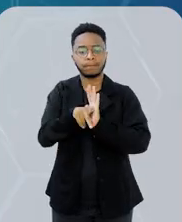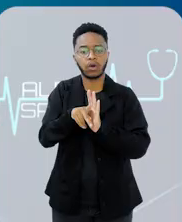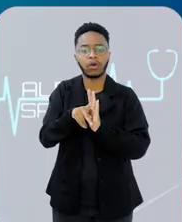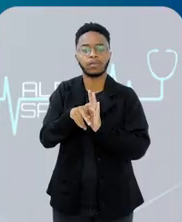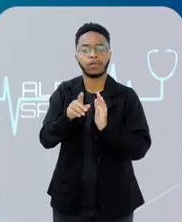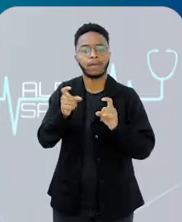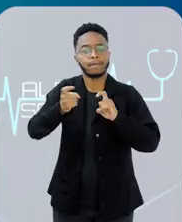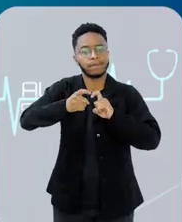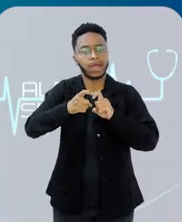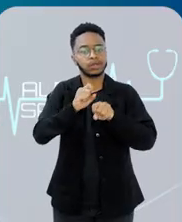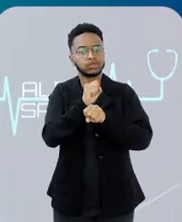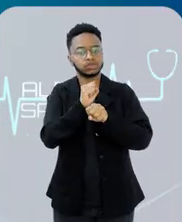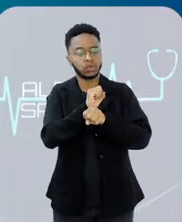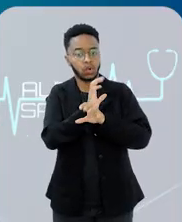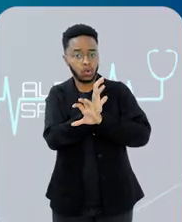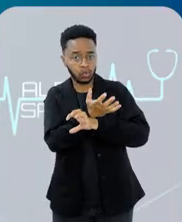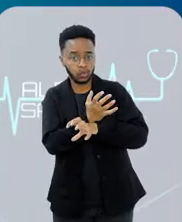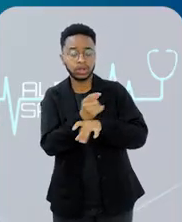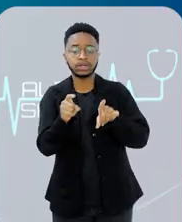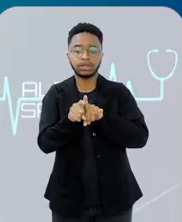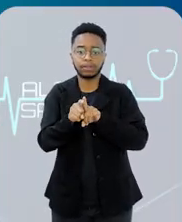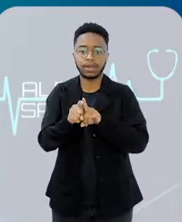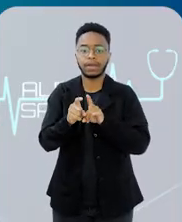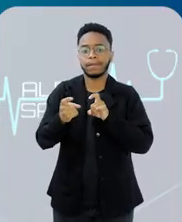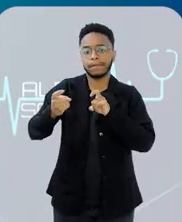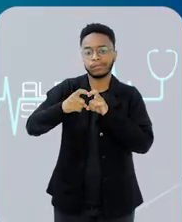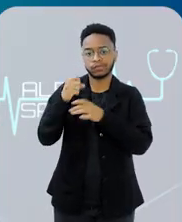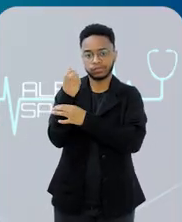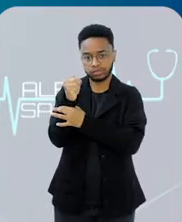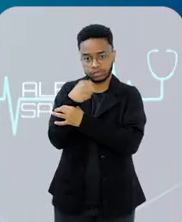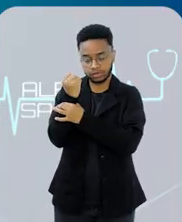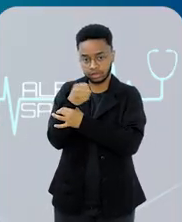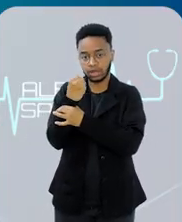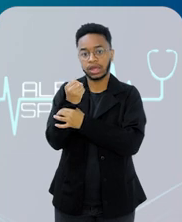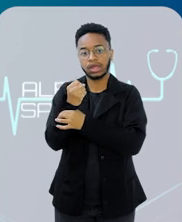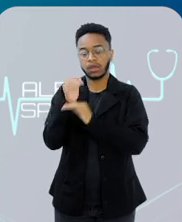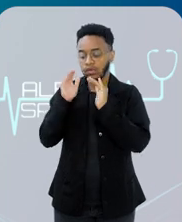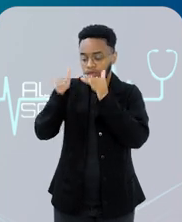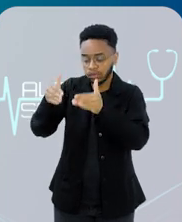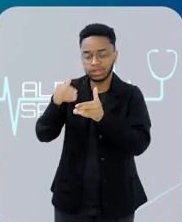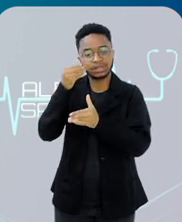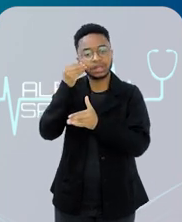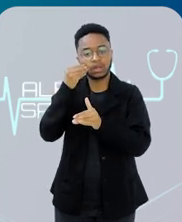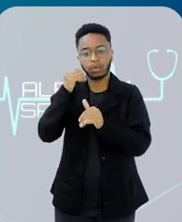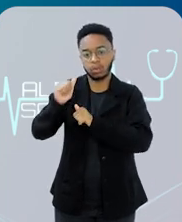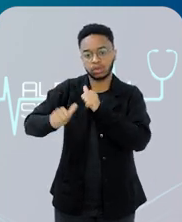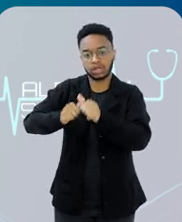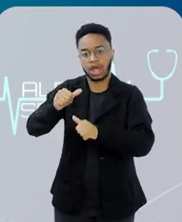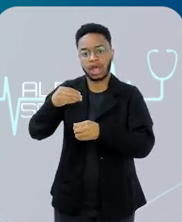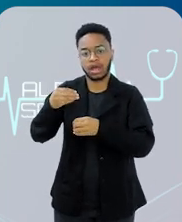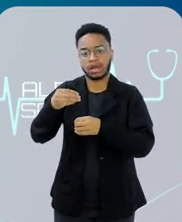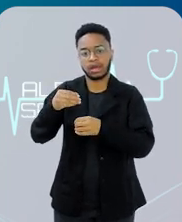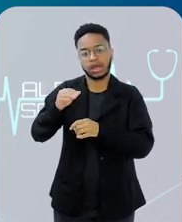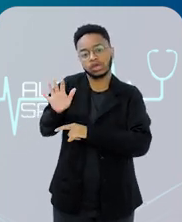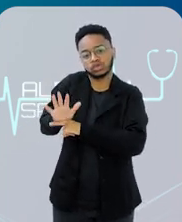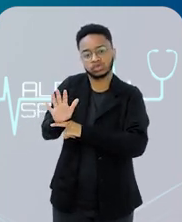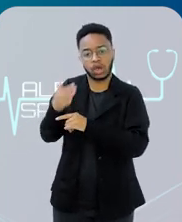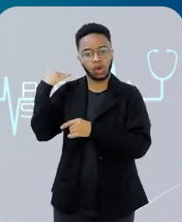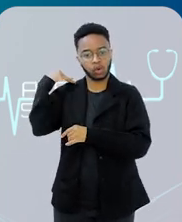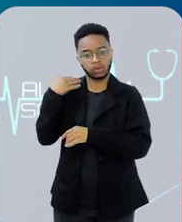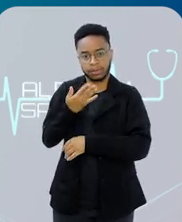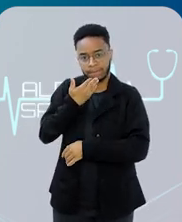ortopedista, da fisioterapia, da ressonância para poder apurar alguma alteração anatômica da